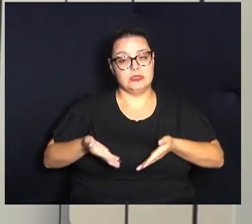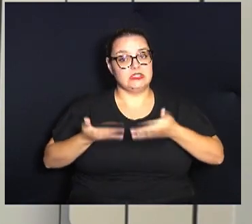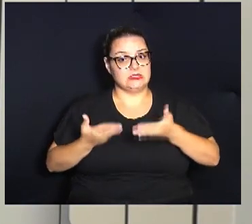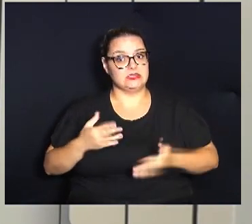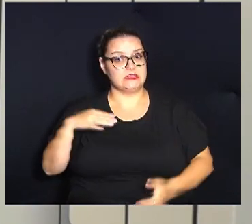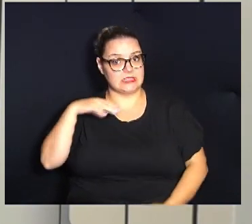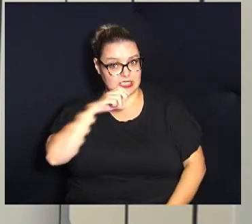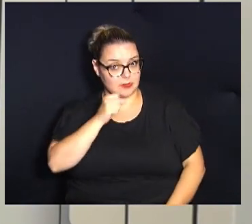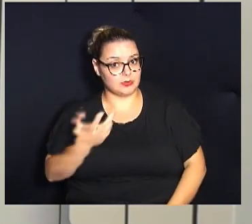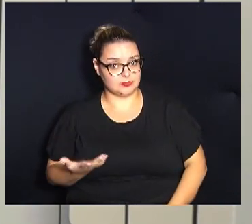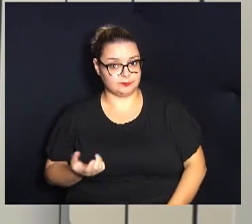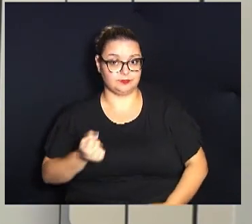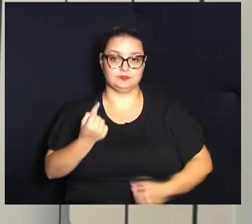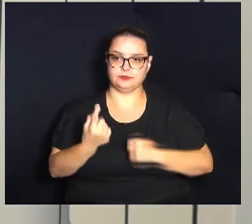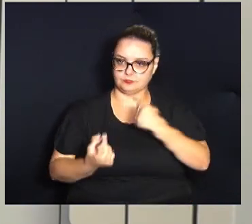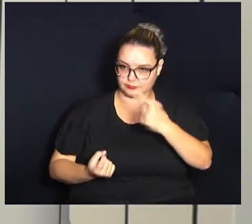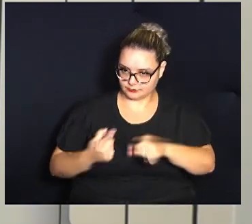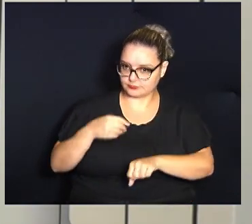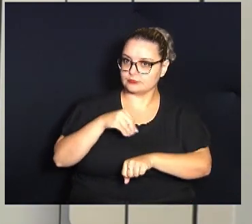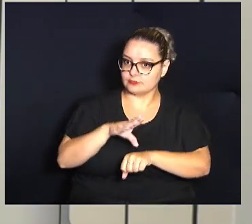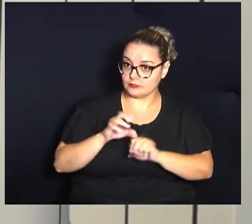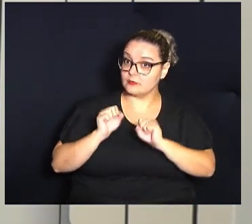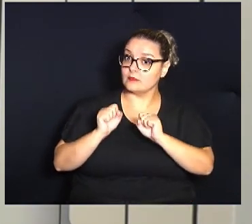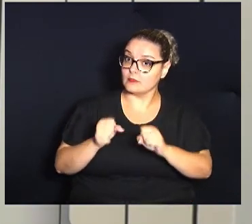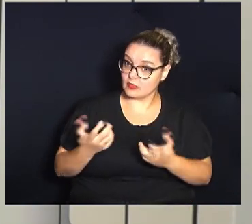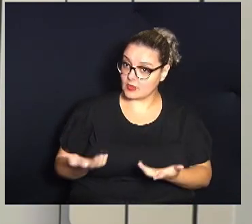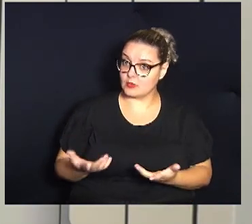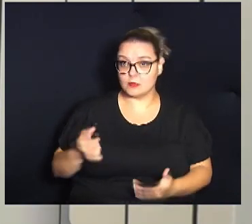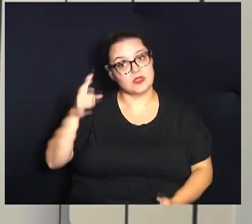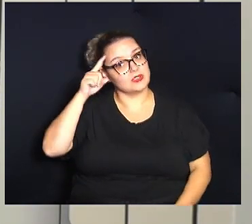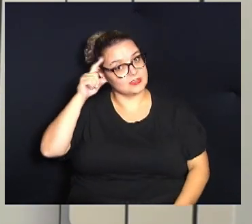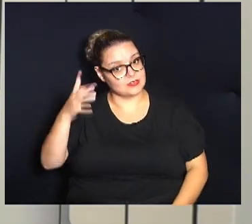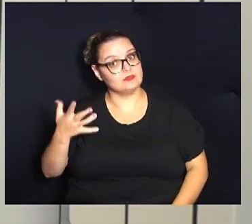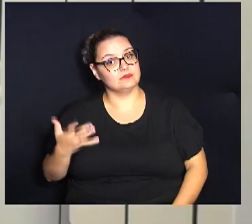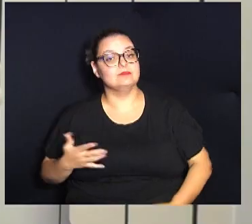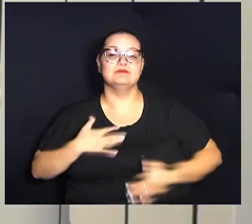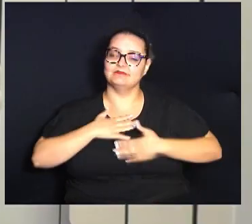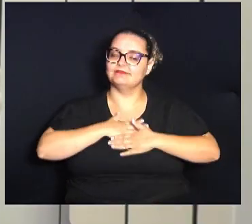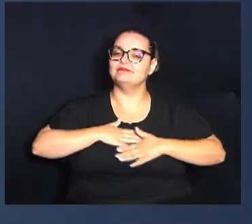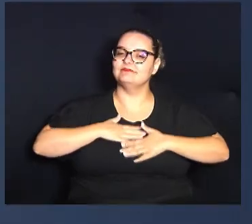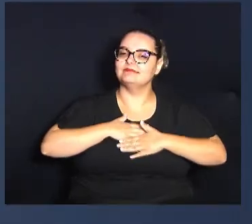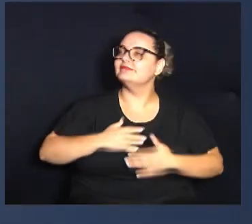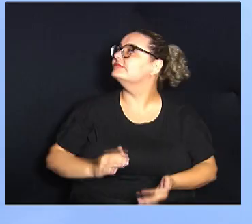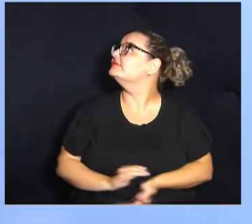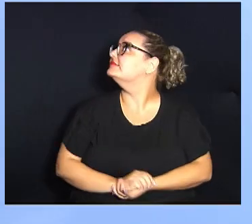e algumas dicas podem tornar esses dias mais agradáveis.